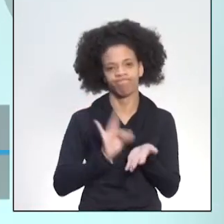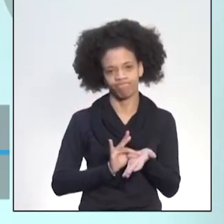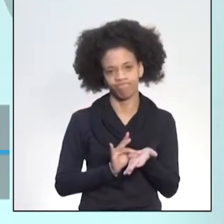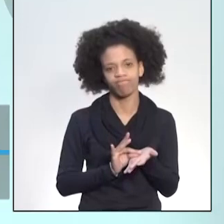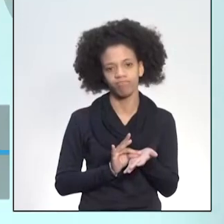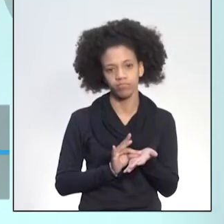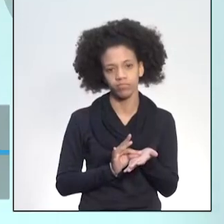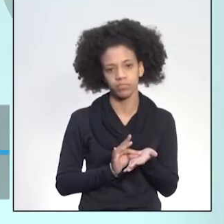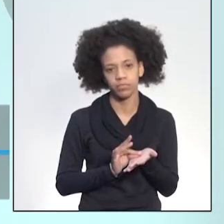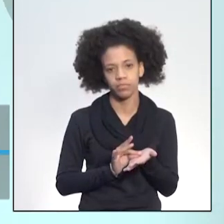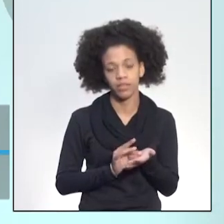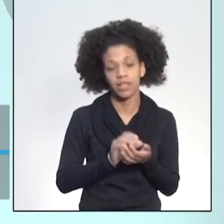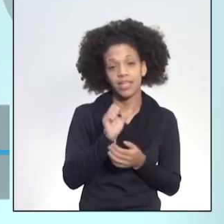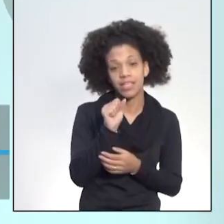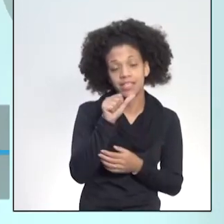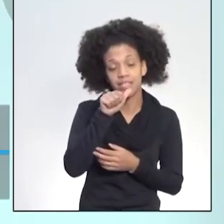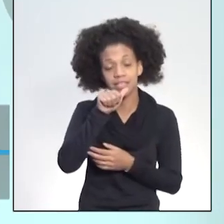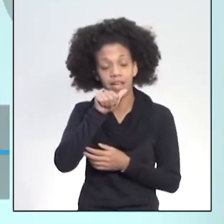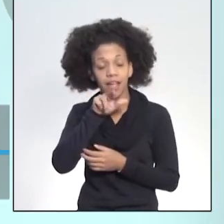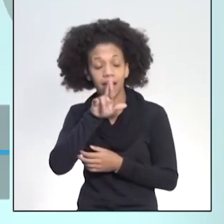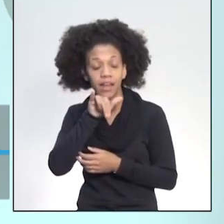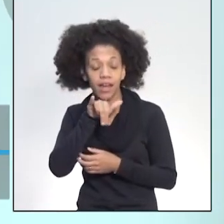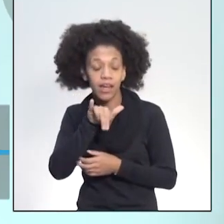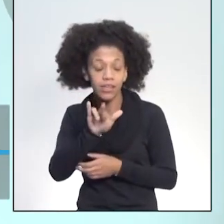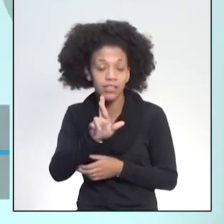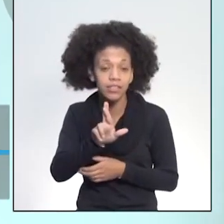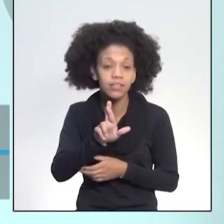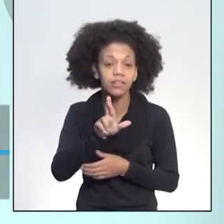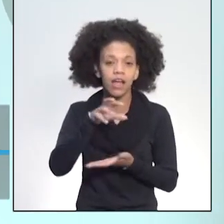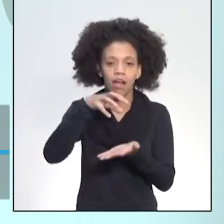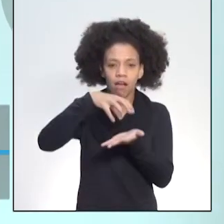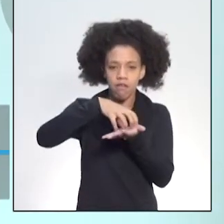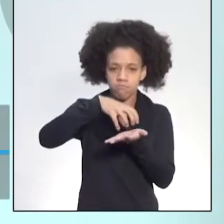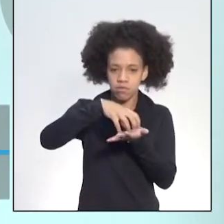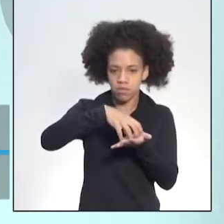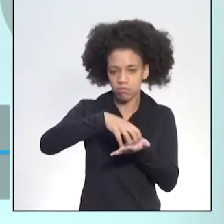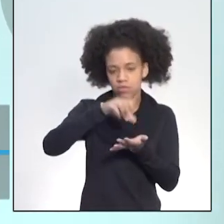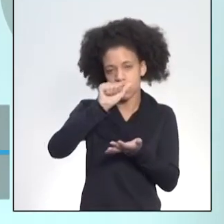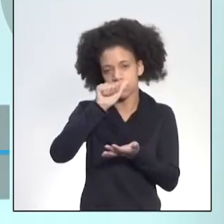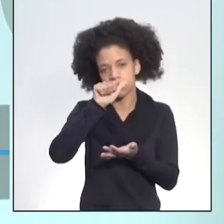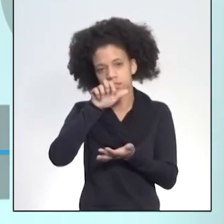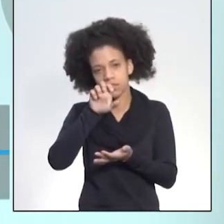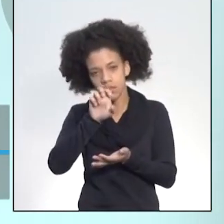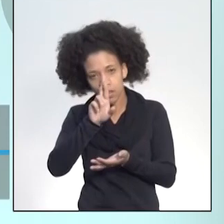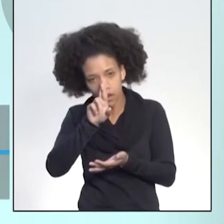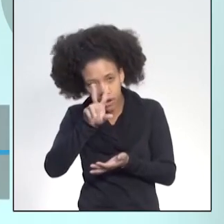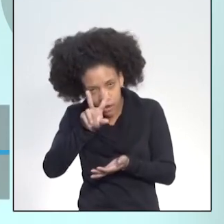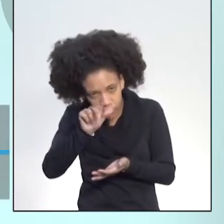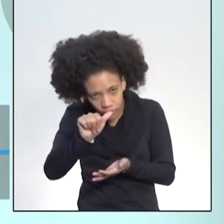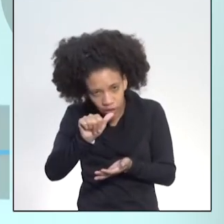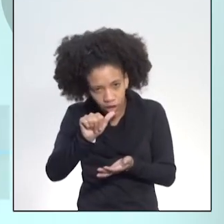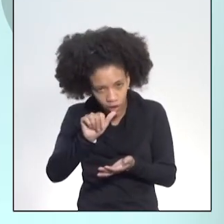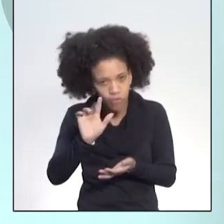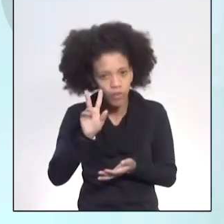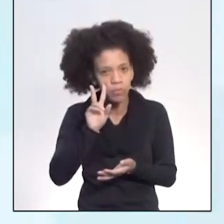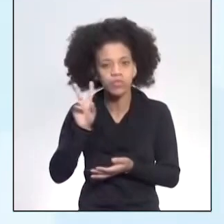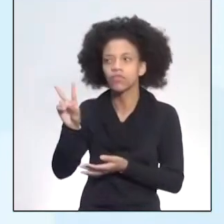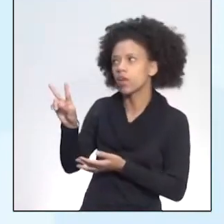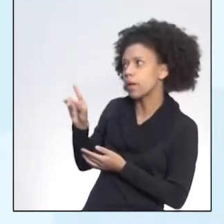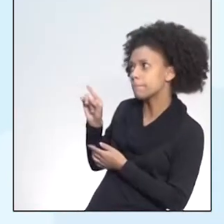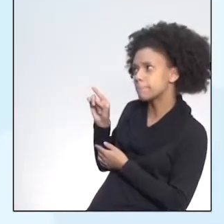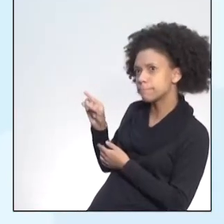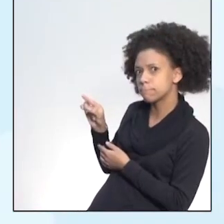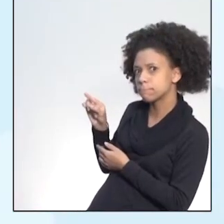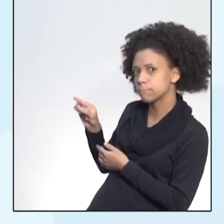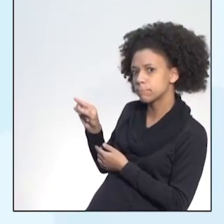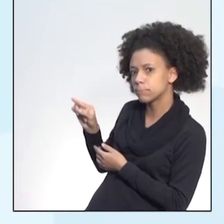exatamente em Sarajevo, capital da Sérvia. Vamos ver que incidente foi esse? Na